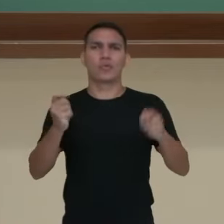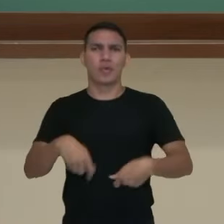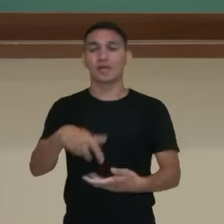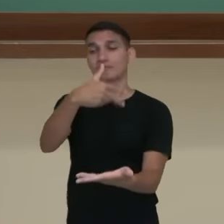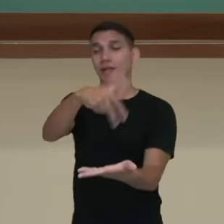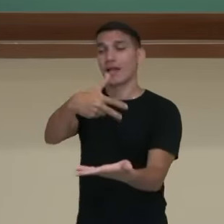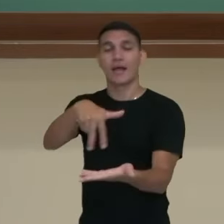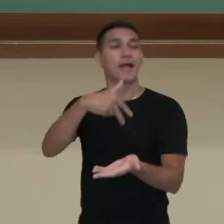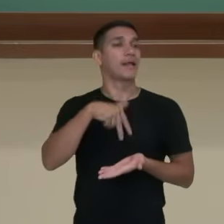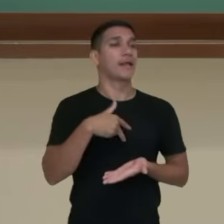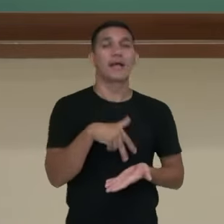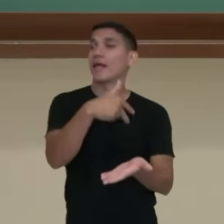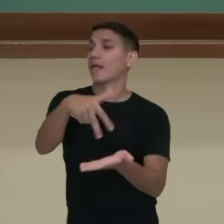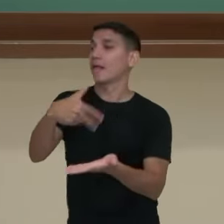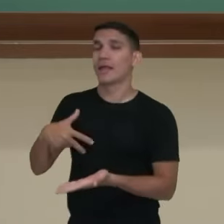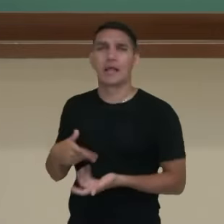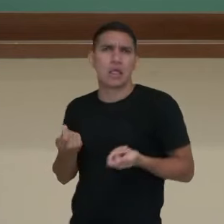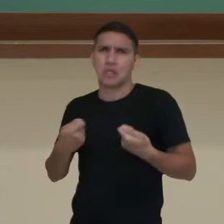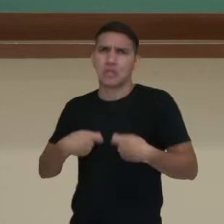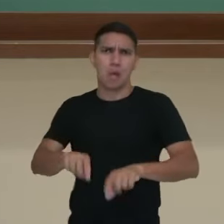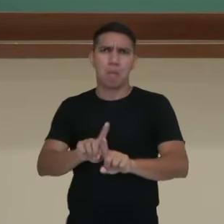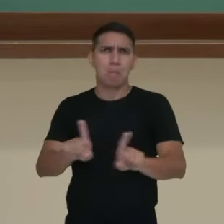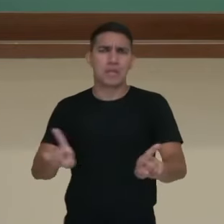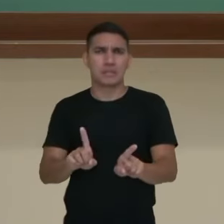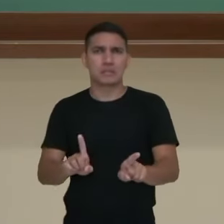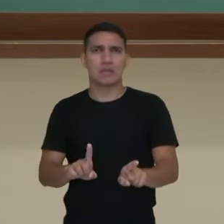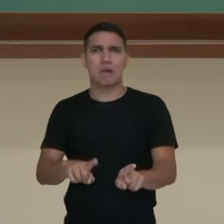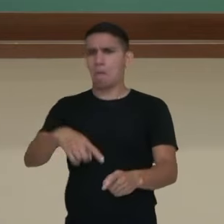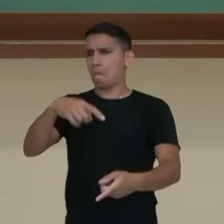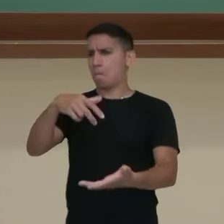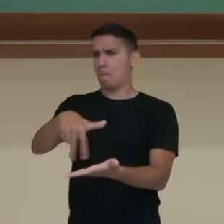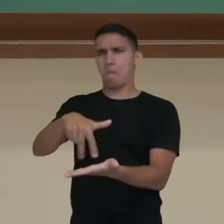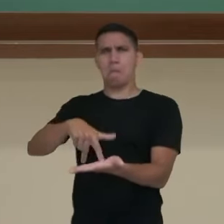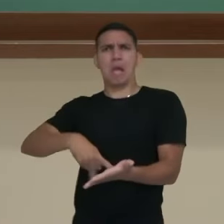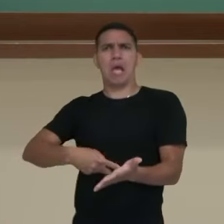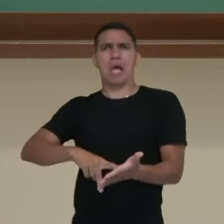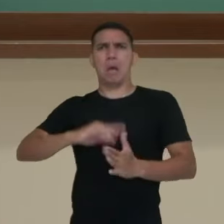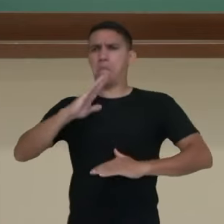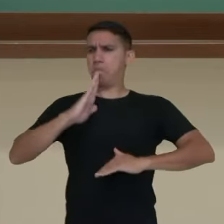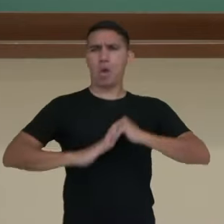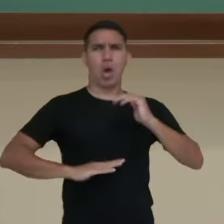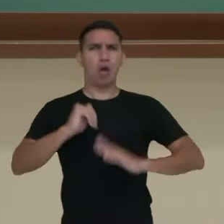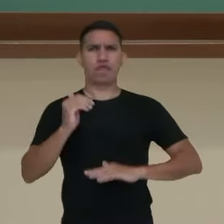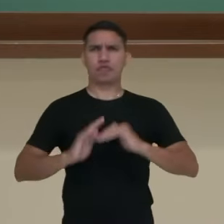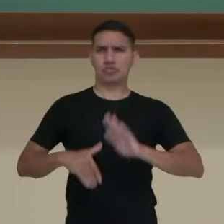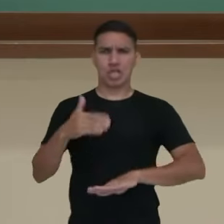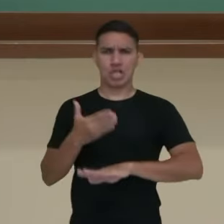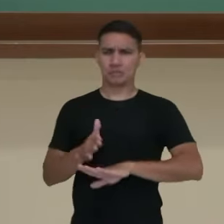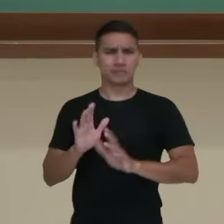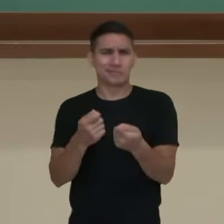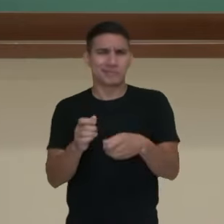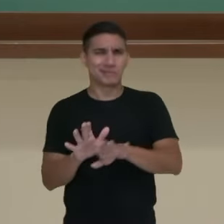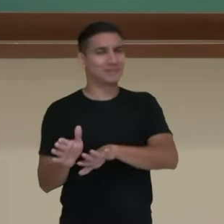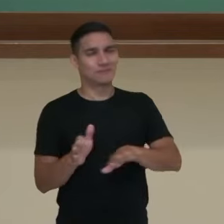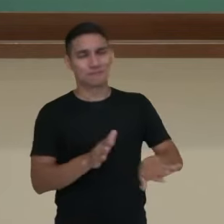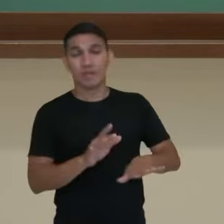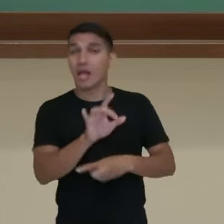dançar, não precisa ser um bailarino profissional treinado para conseguir dançar, e cada um